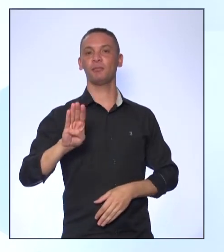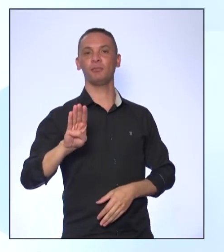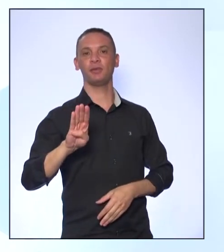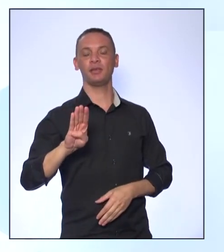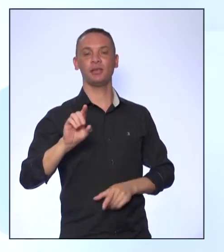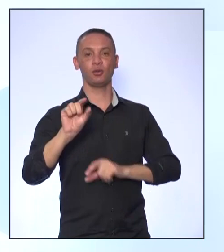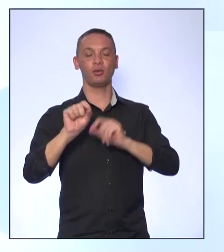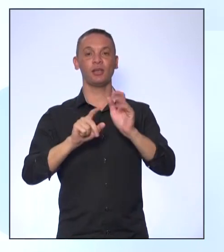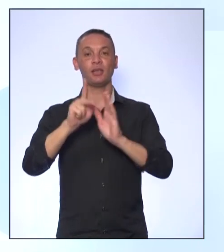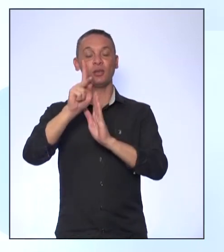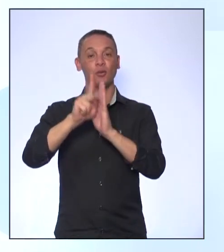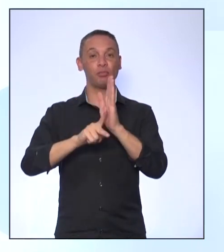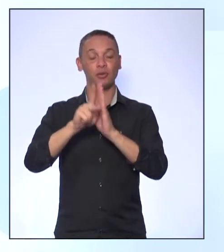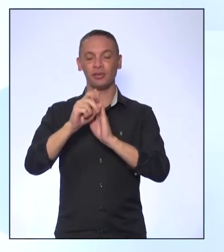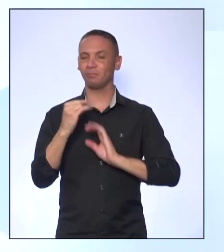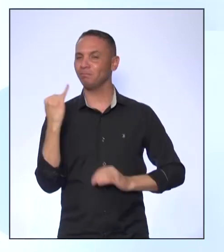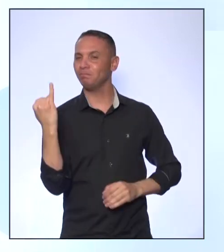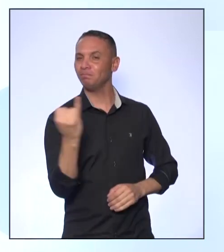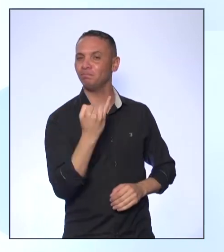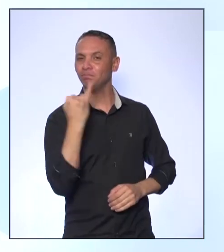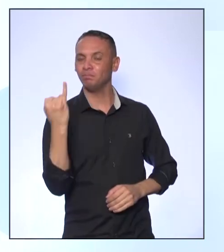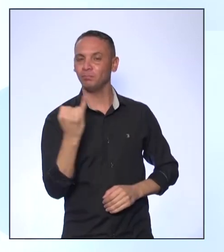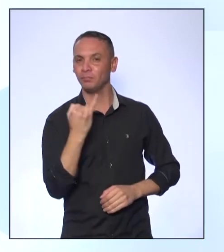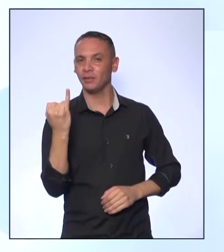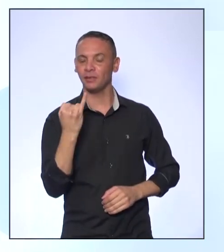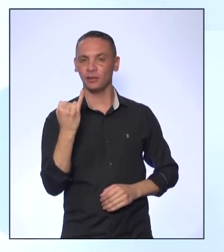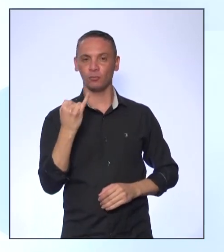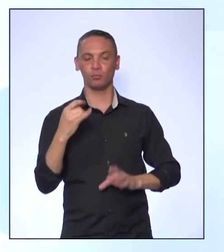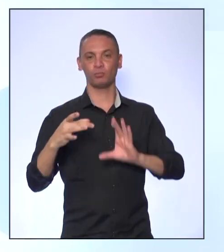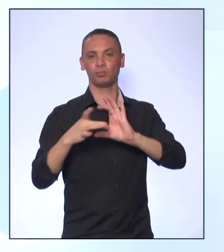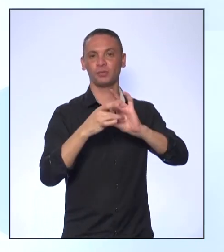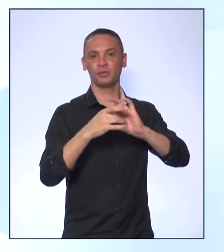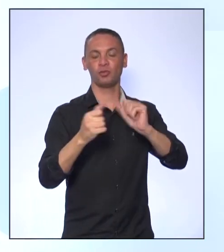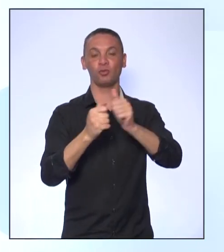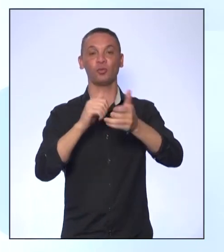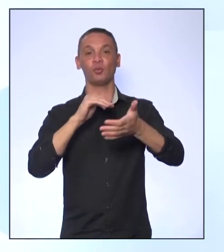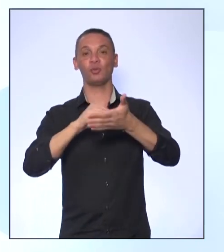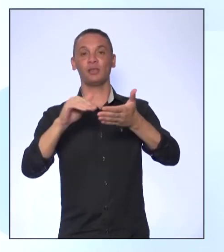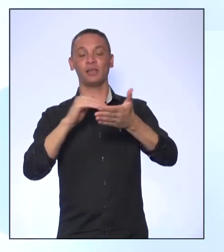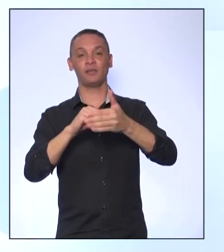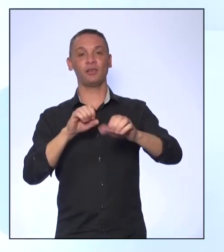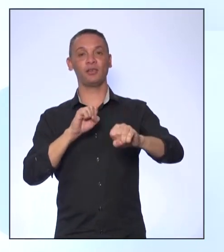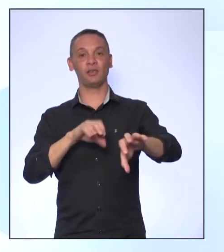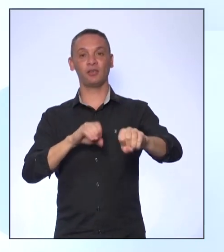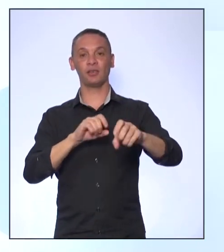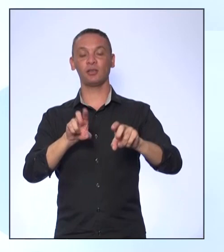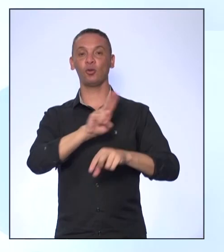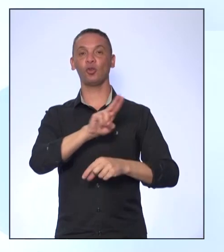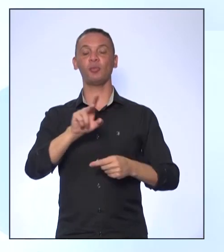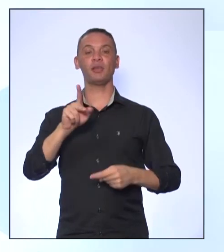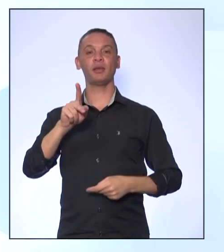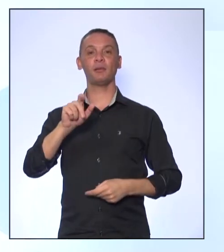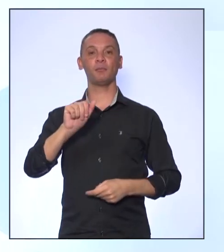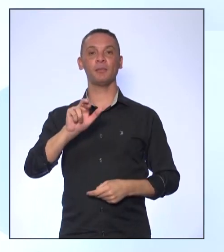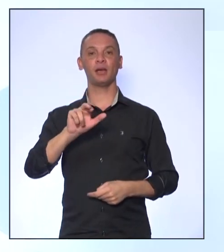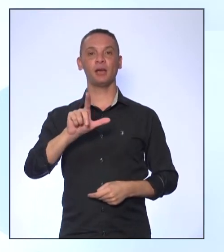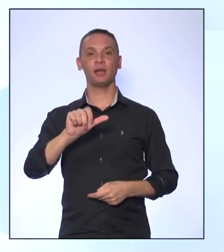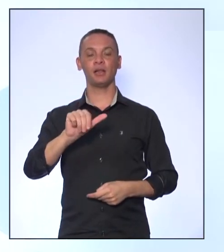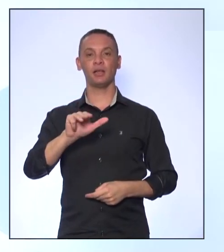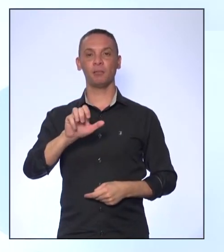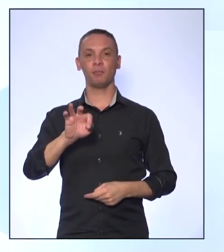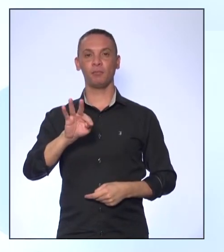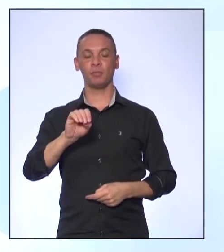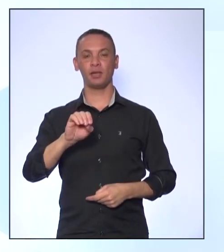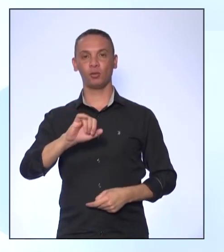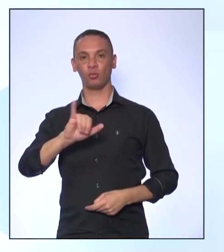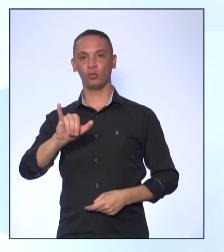um projeto super bacana de parceria aí com a Secretaria de Educação, que é o Parlamento Jovem Brasileiro. Nós estamos com as